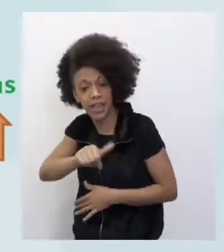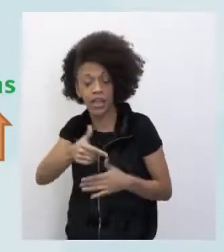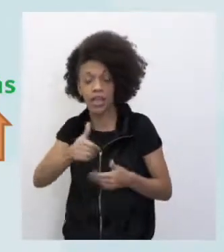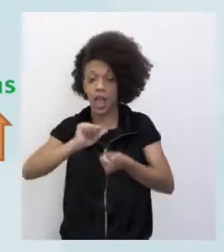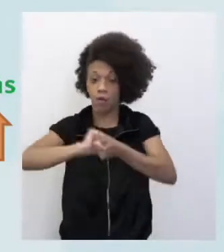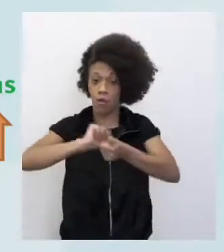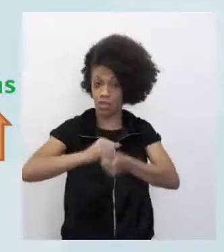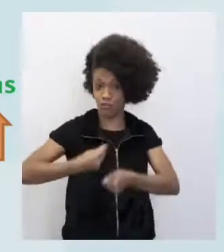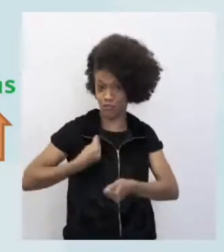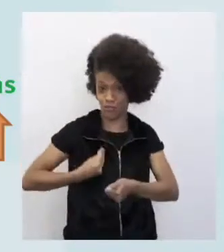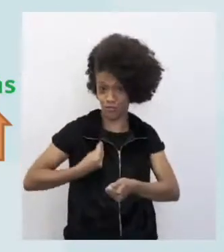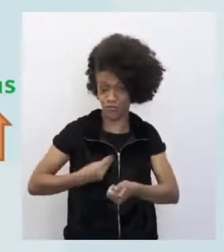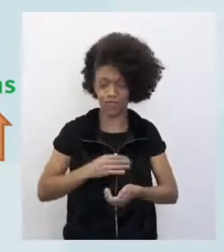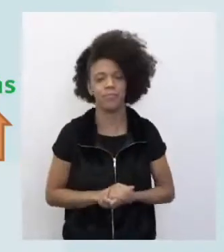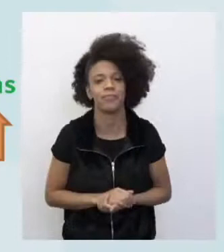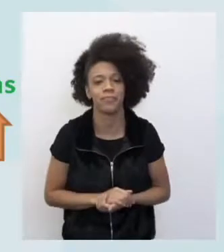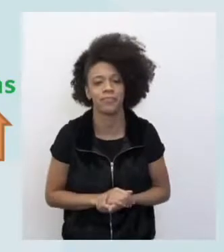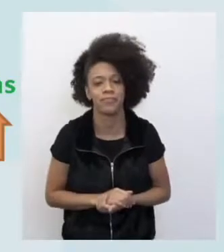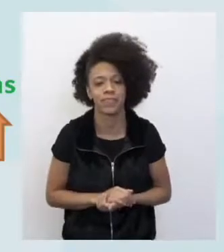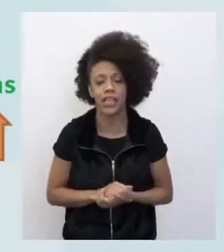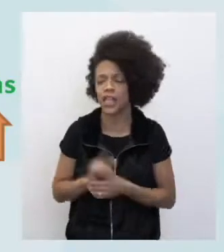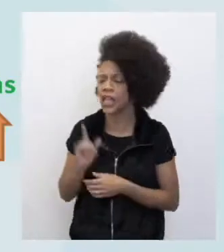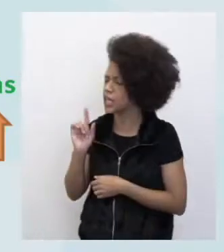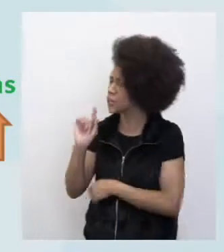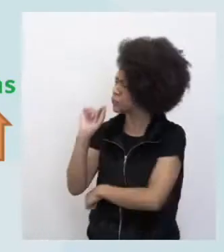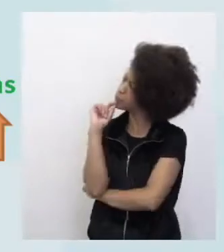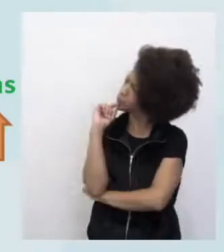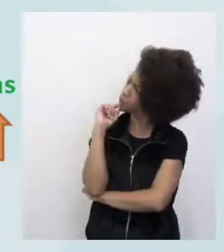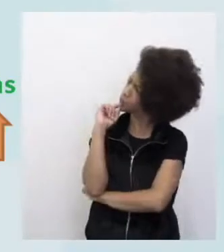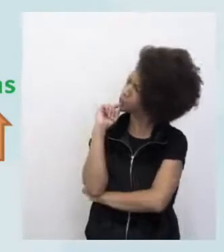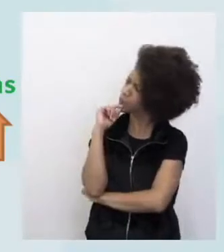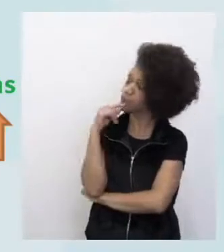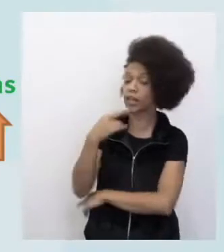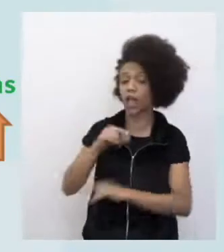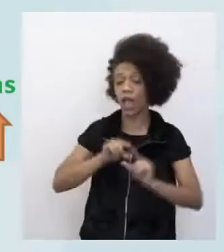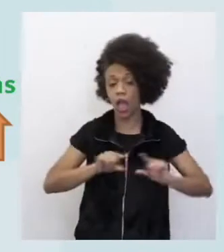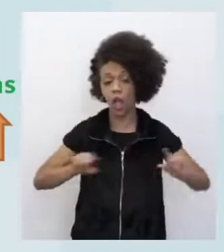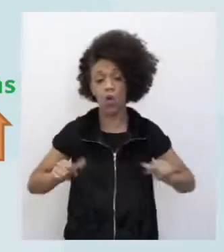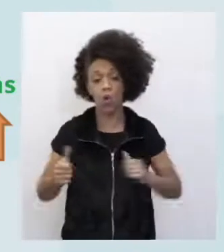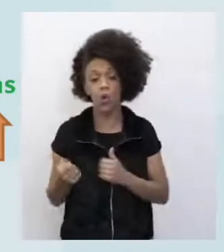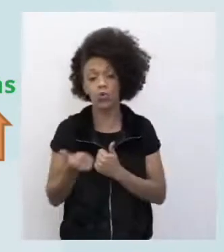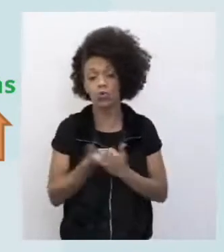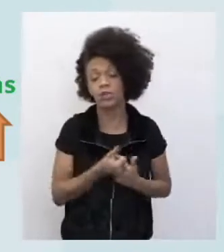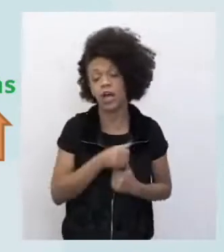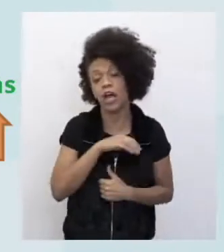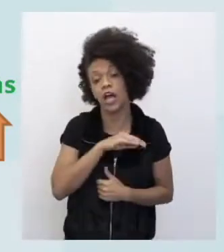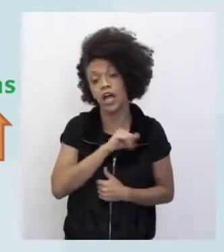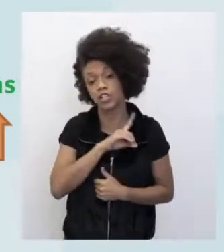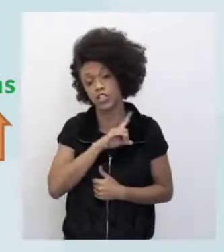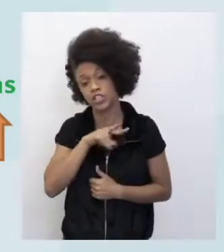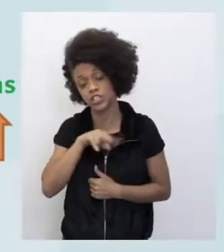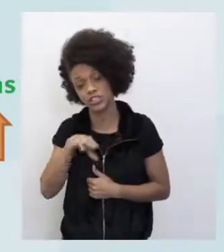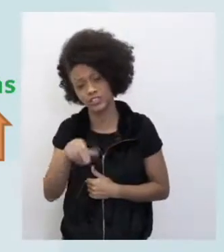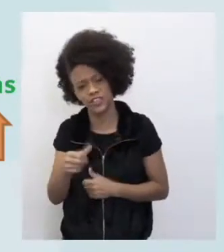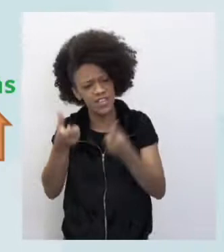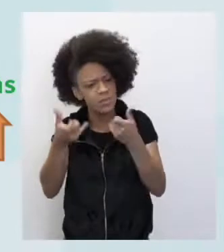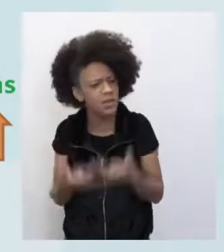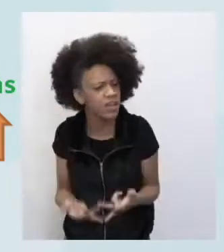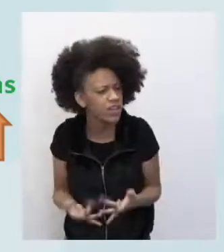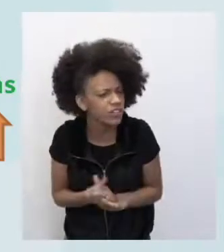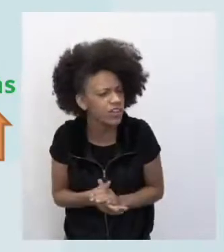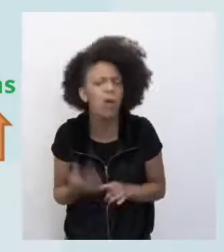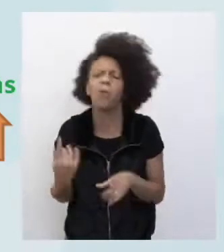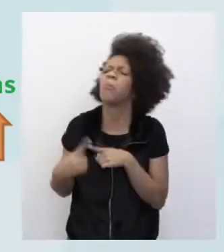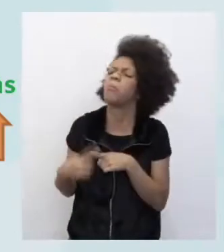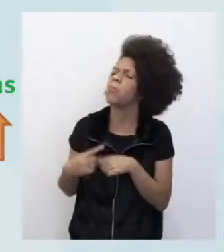de vida. Isso daí se chama, é uma oração subordinada adjetiva explicativa. E por que ela é explicativa,